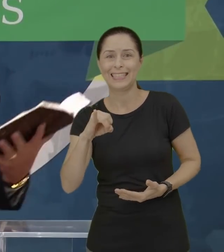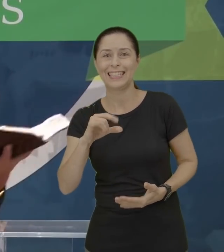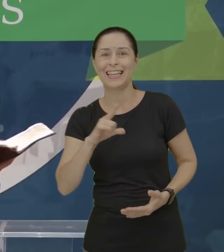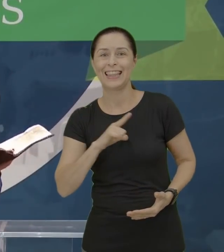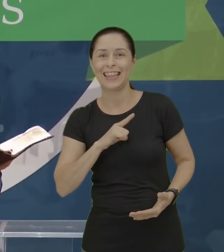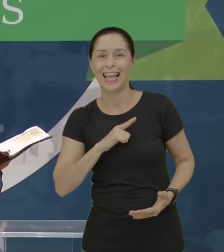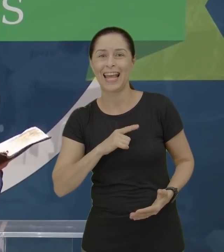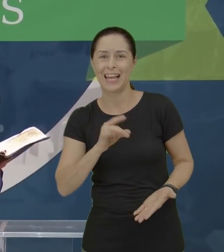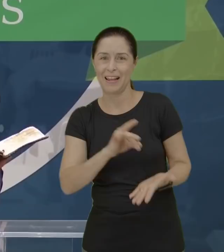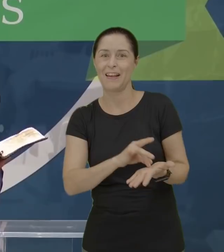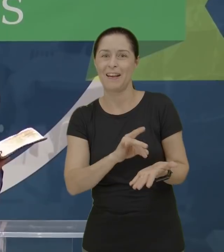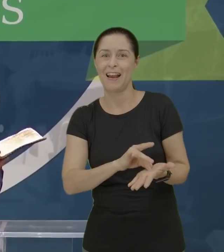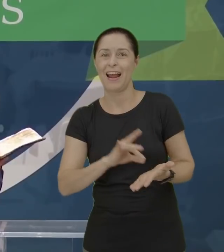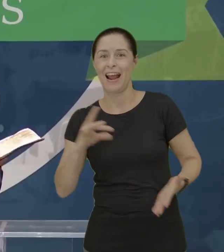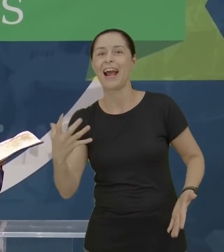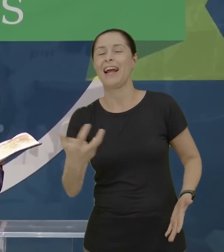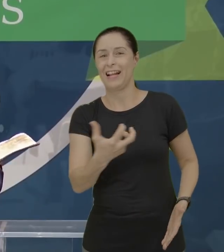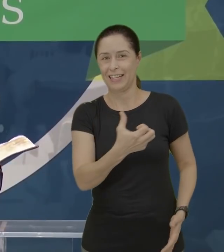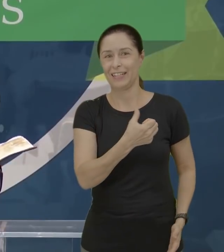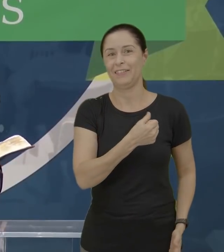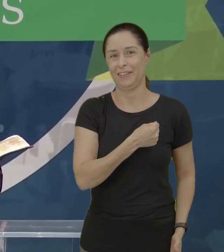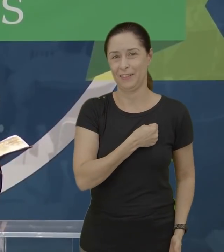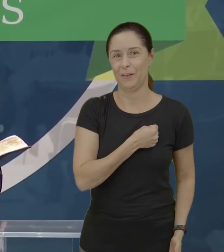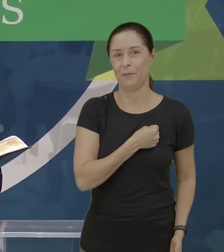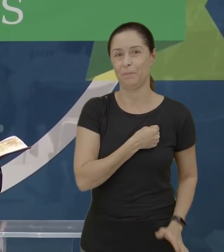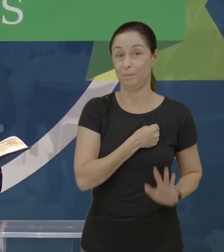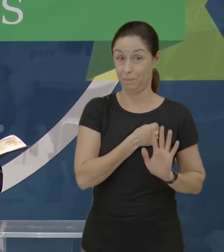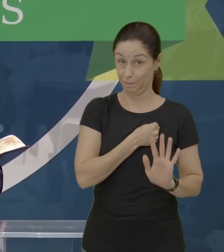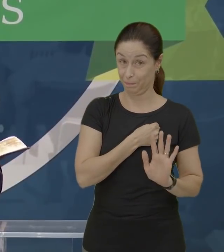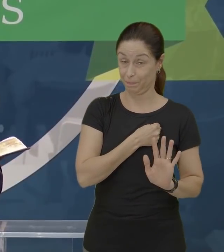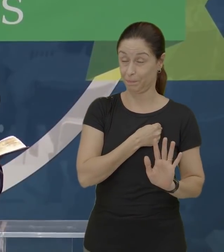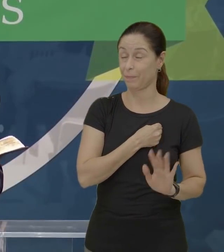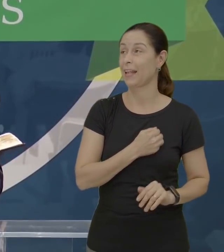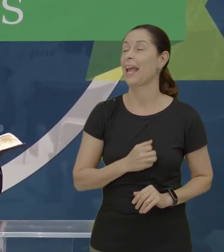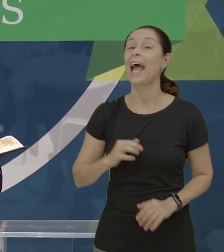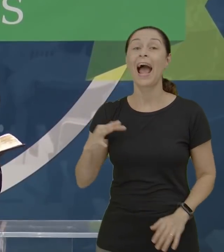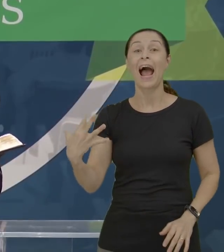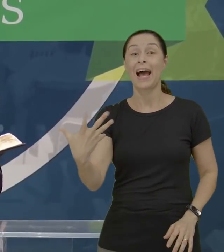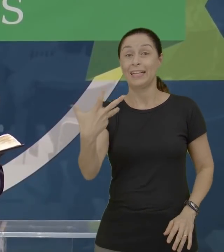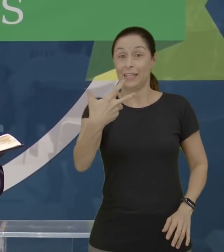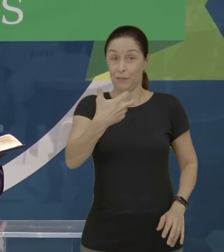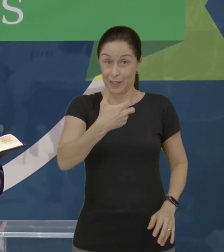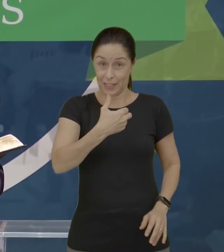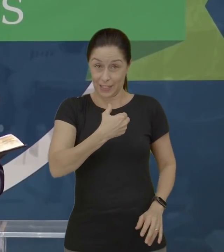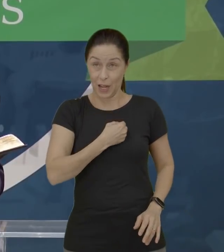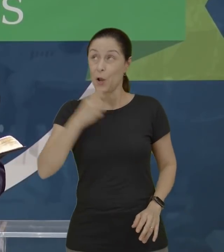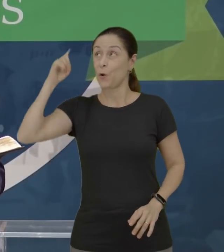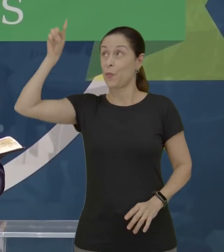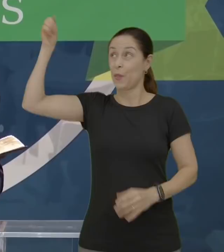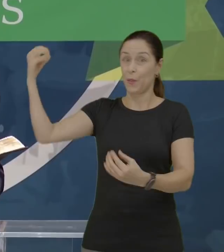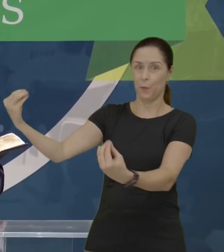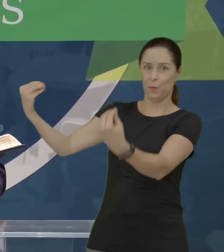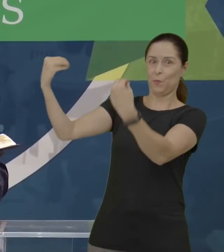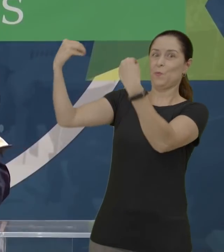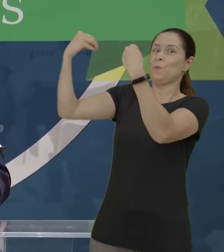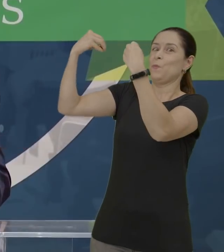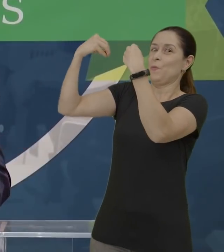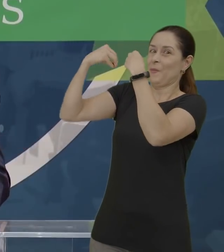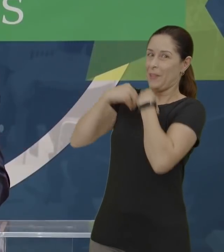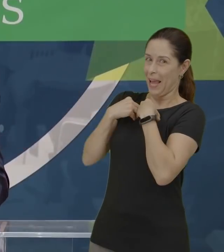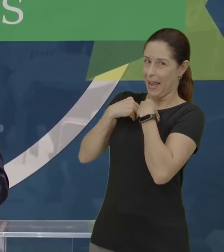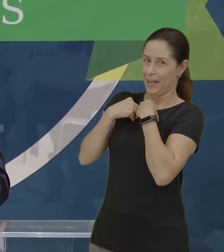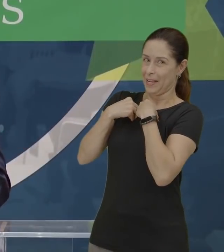perdi a salvação. A salvação é uma dádiva de Deus, é dada por